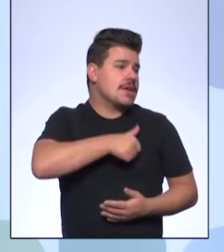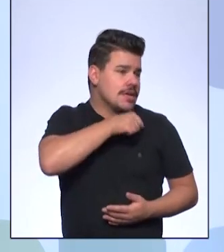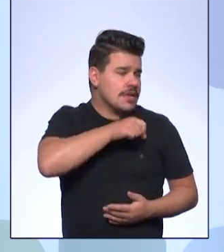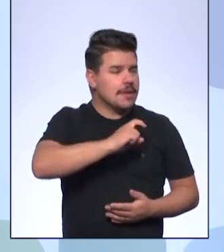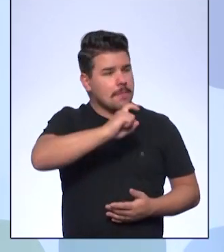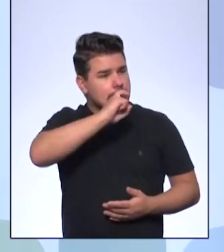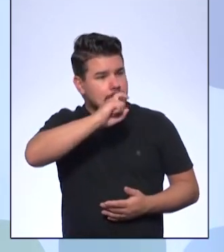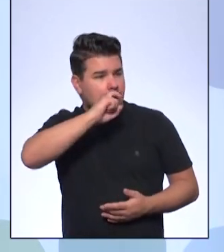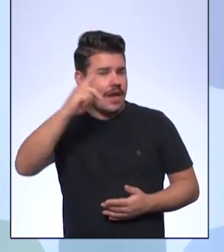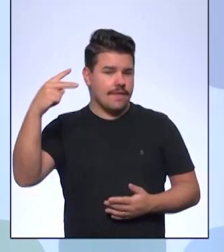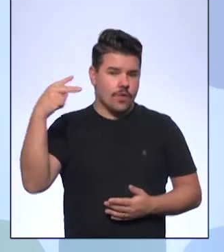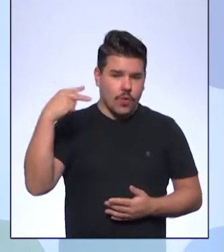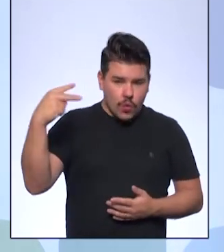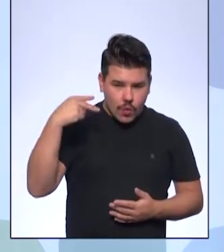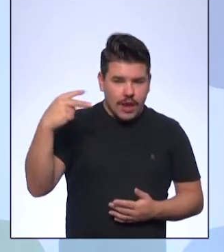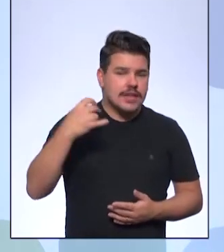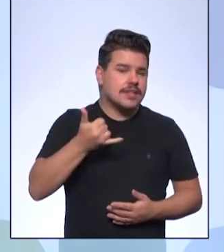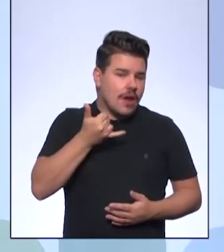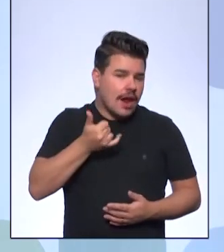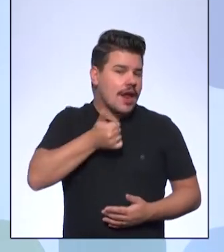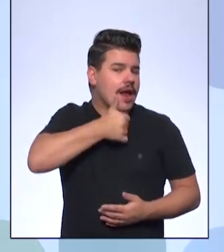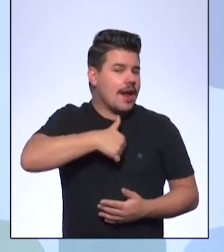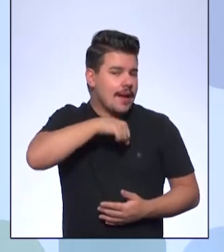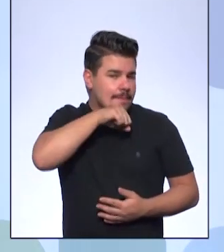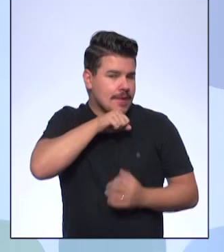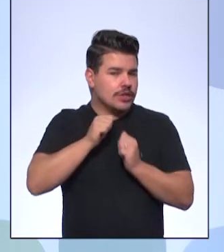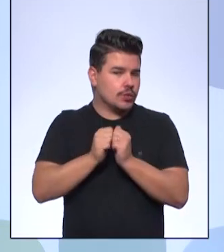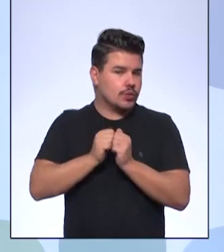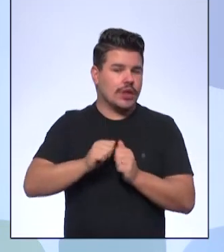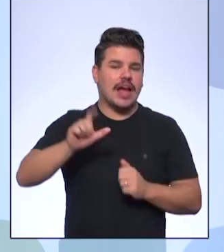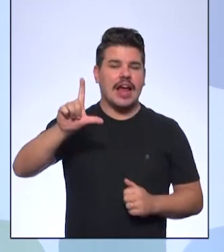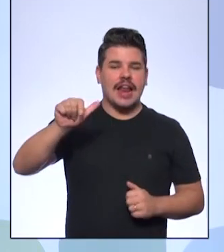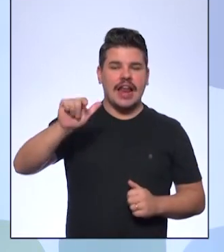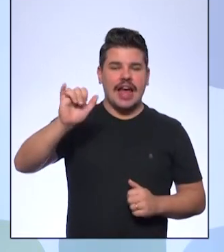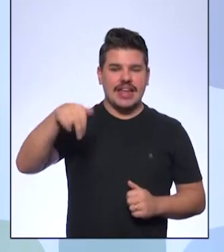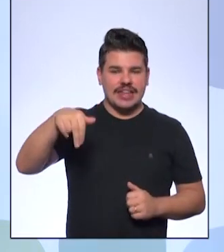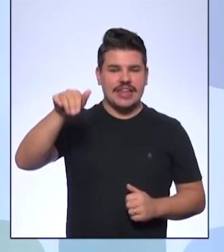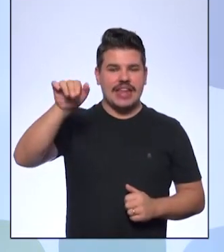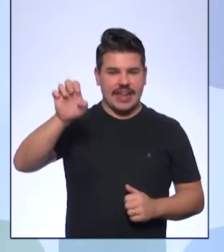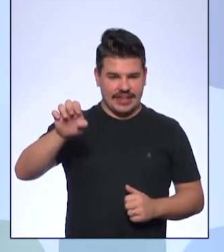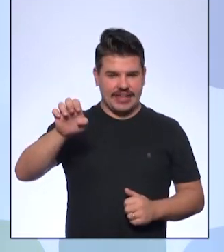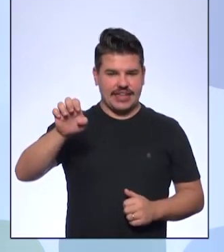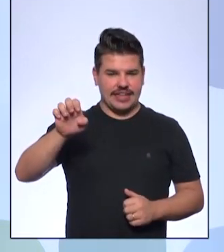Né? A mãe dela sempre está, da Laiane.